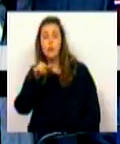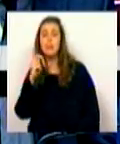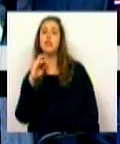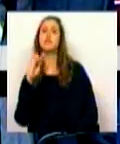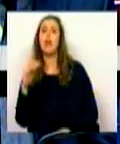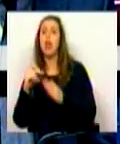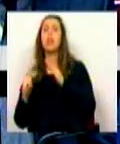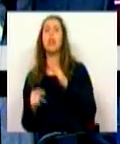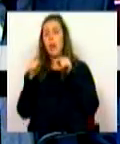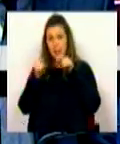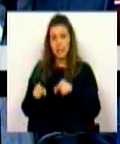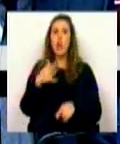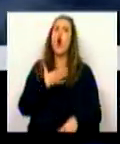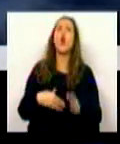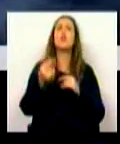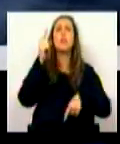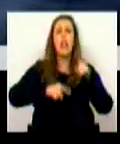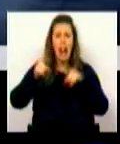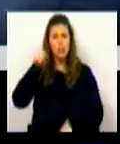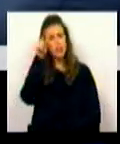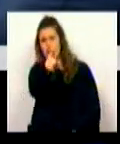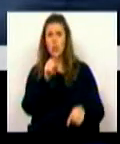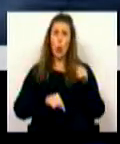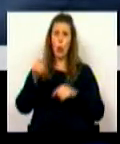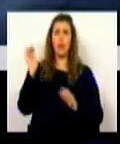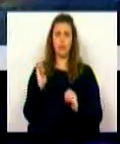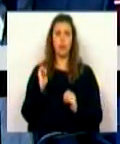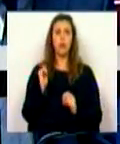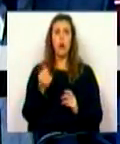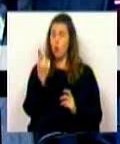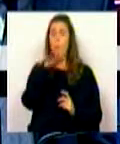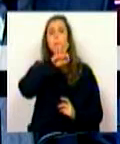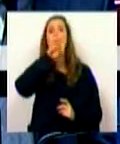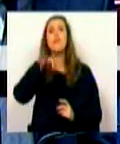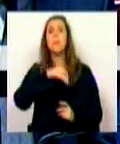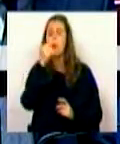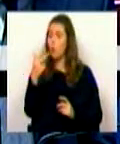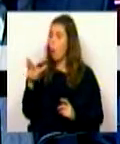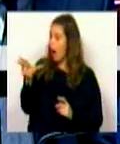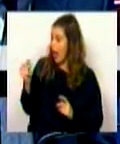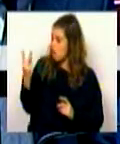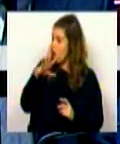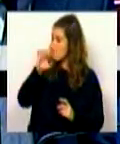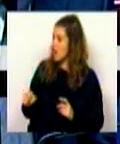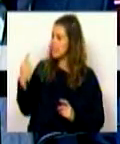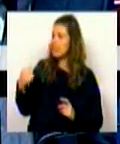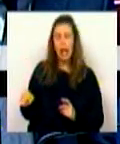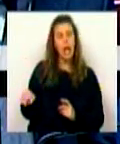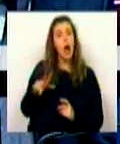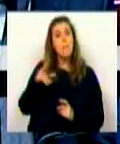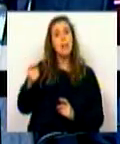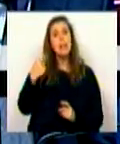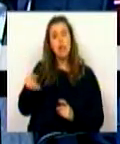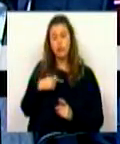deputada. Gostam muito de gráficos, este é o gráfico que uma família de um casal com dois filhos, com